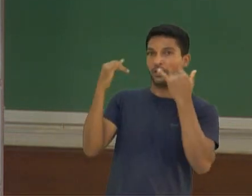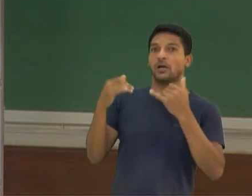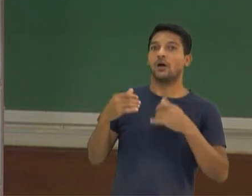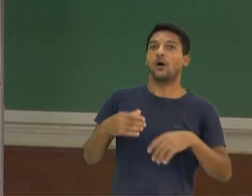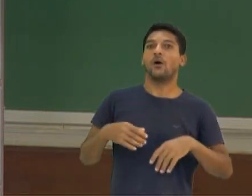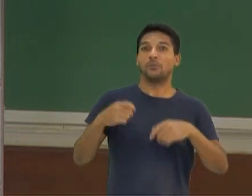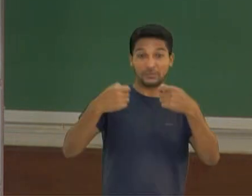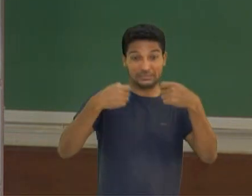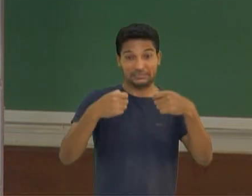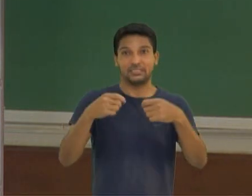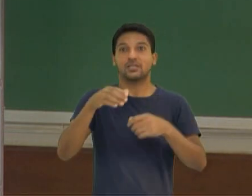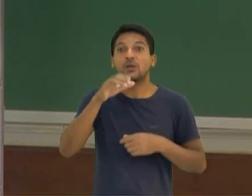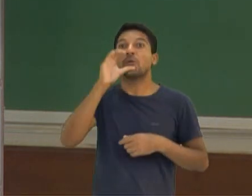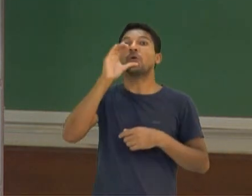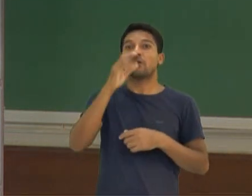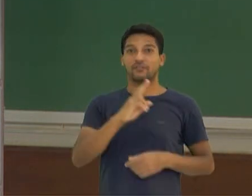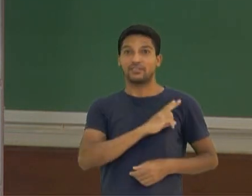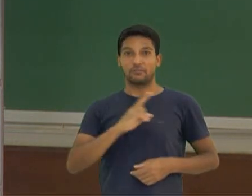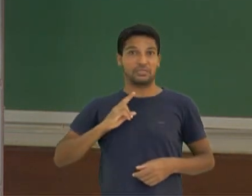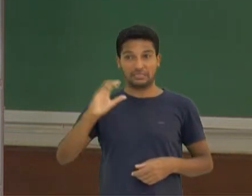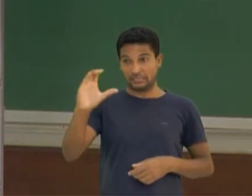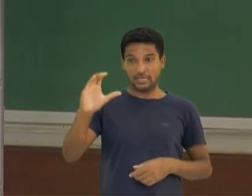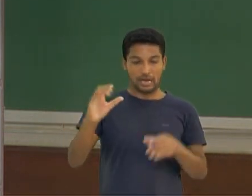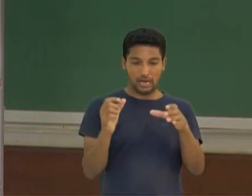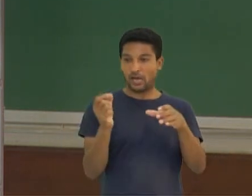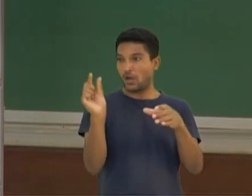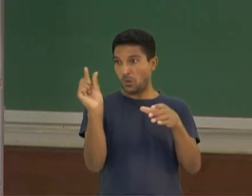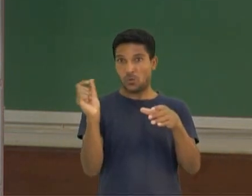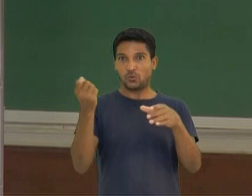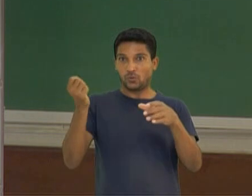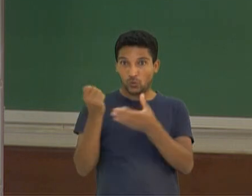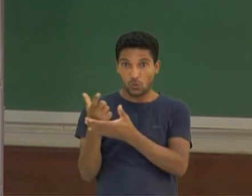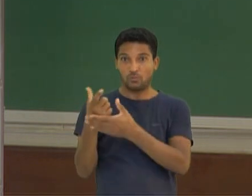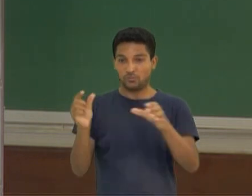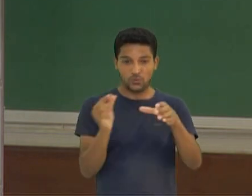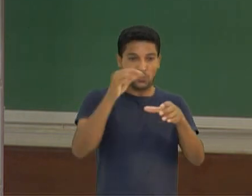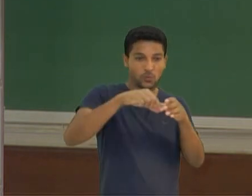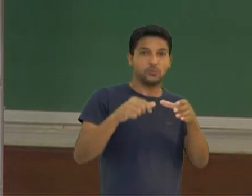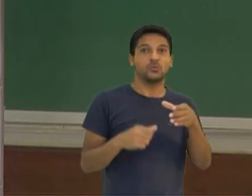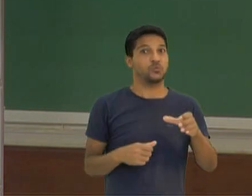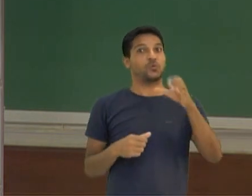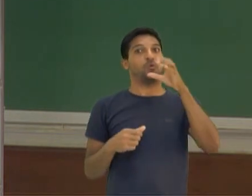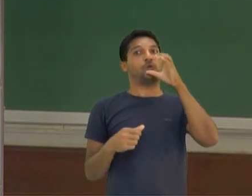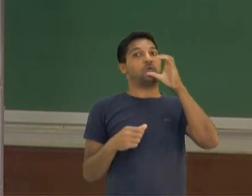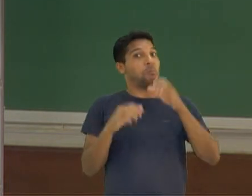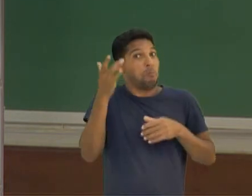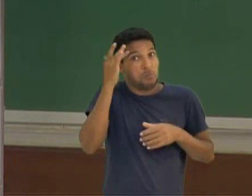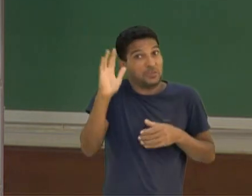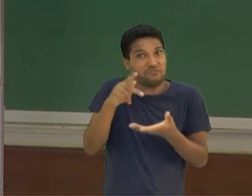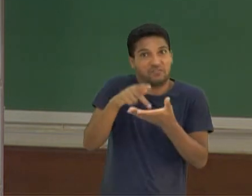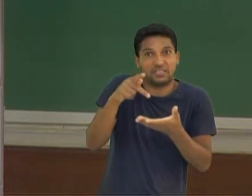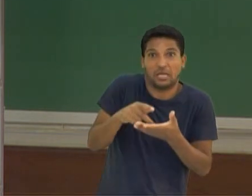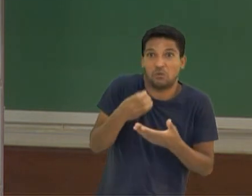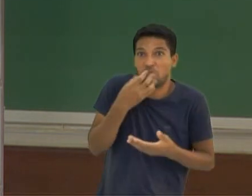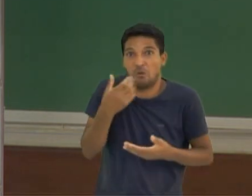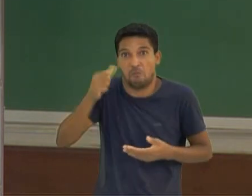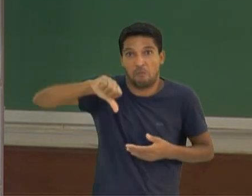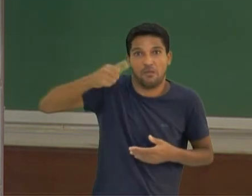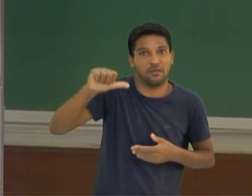comprava e tomava, né? Mas não sei se de fato é importante ou não, mas por precaução eu fui lá e tomei,